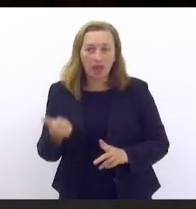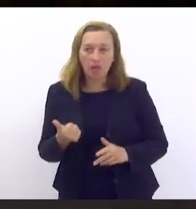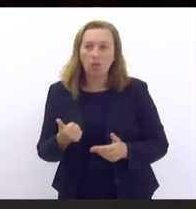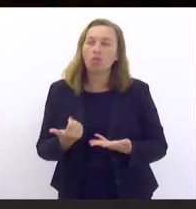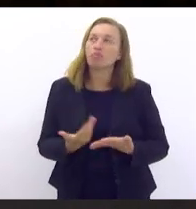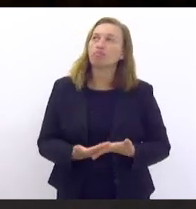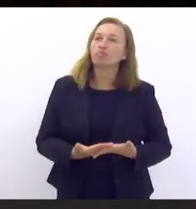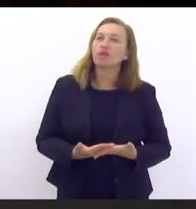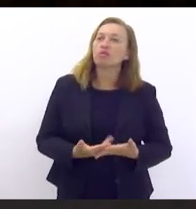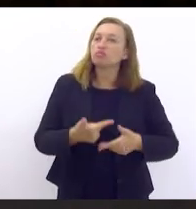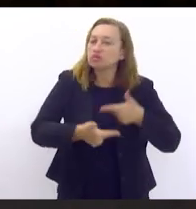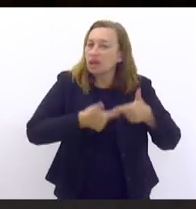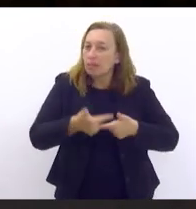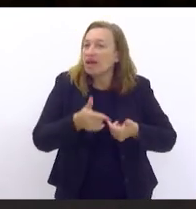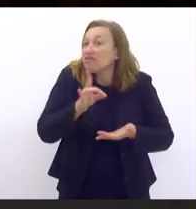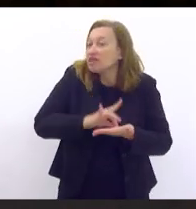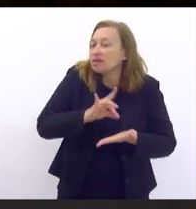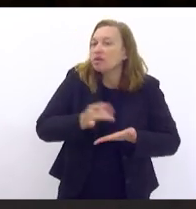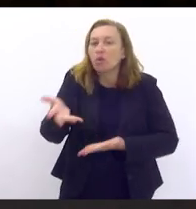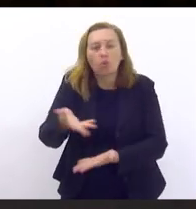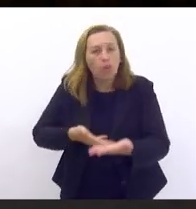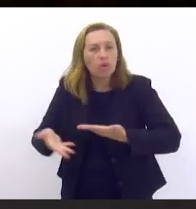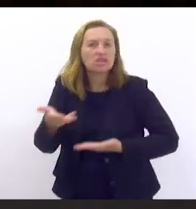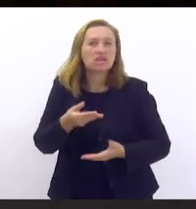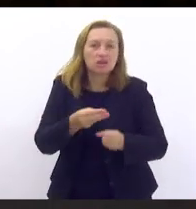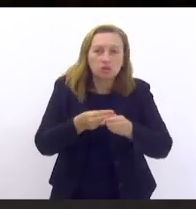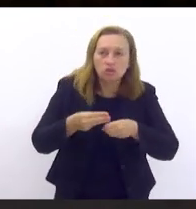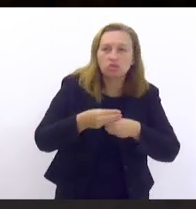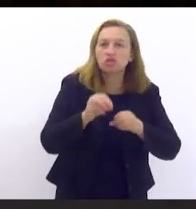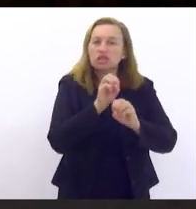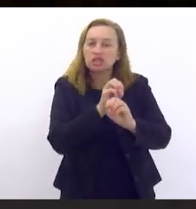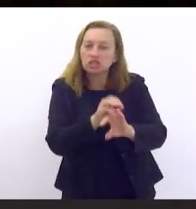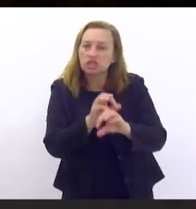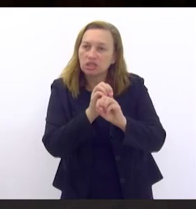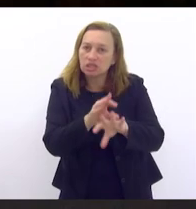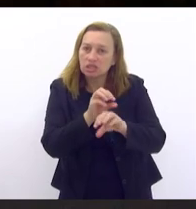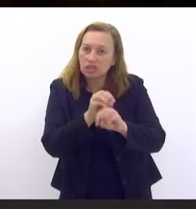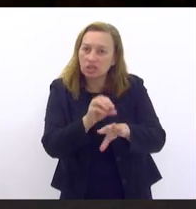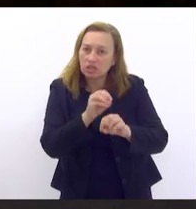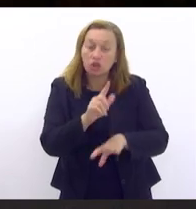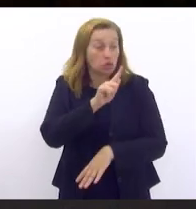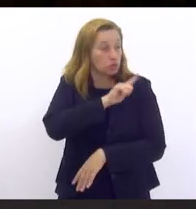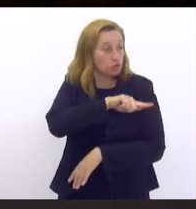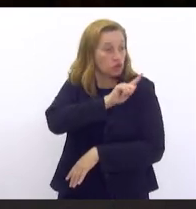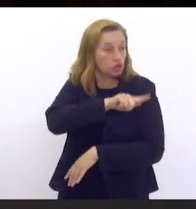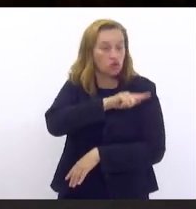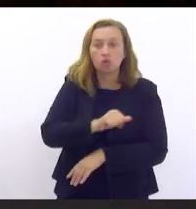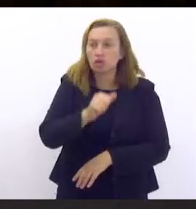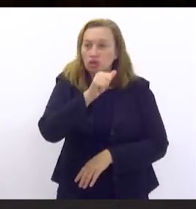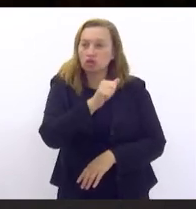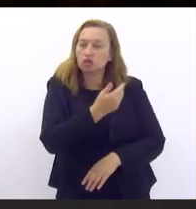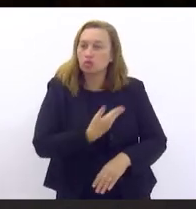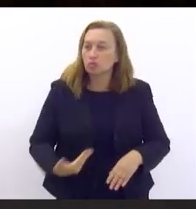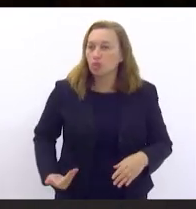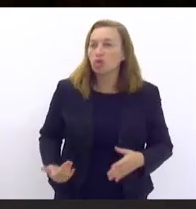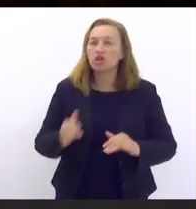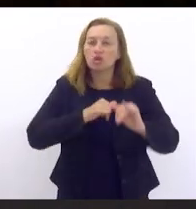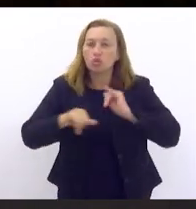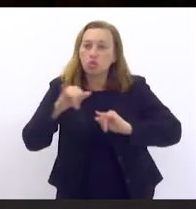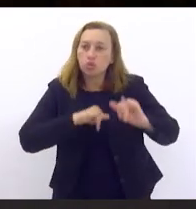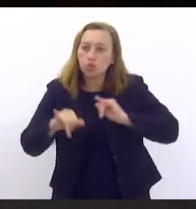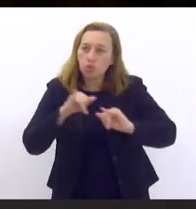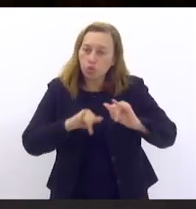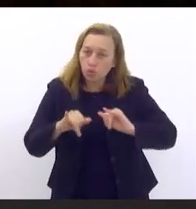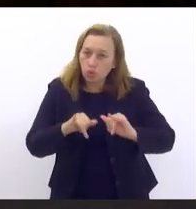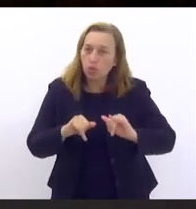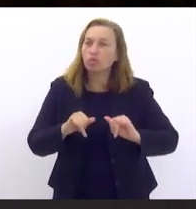tá indo num trabalho realmente de parceria com os municípios de educação é dos gestores públicos e informação não